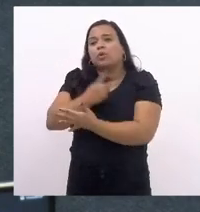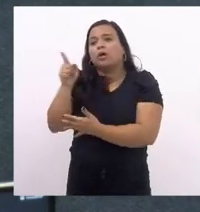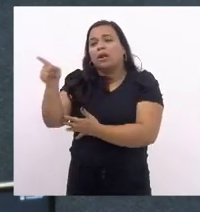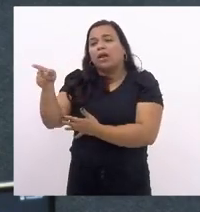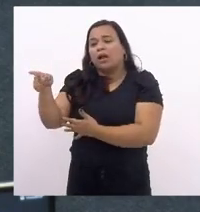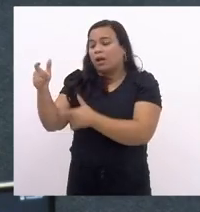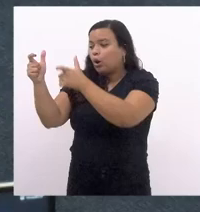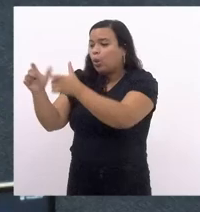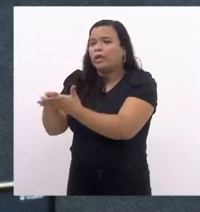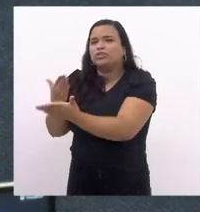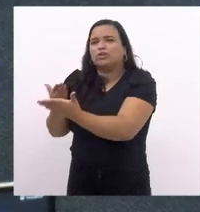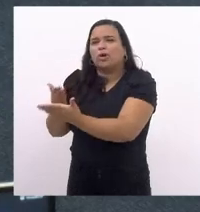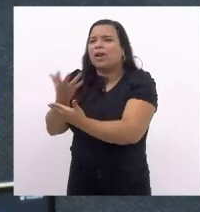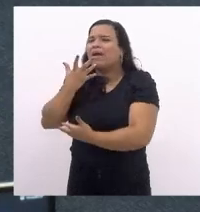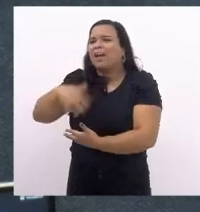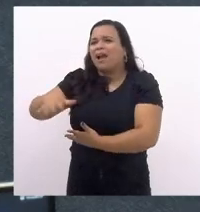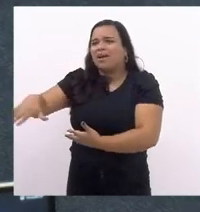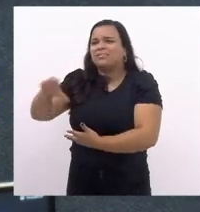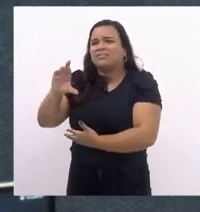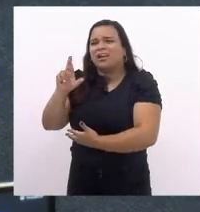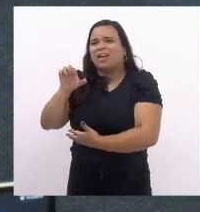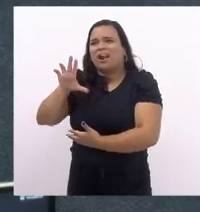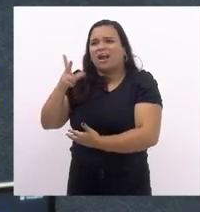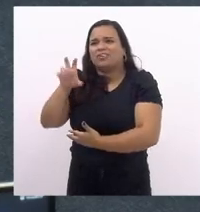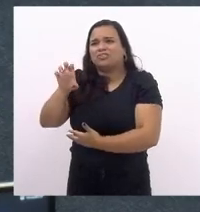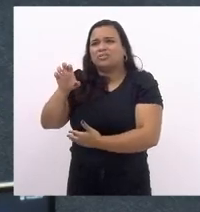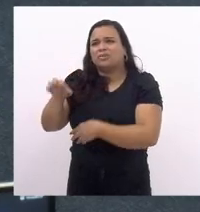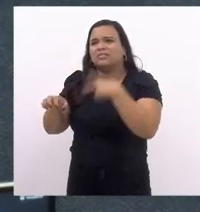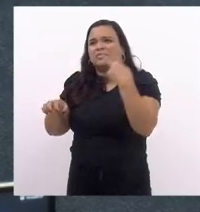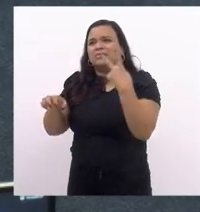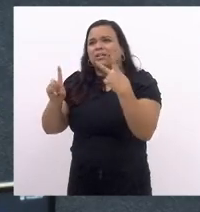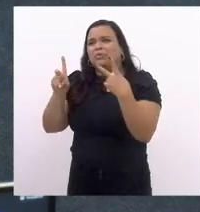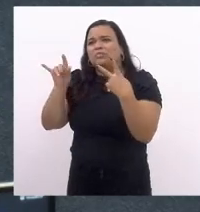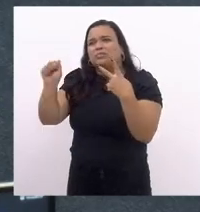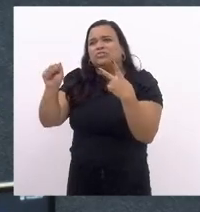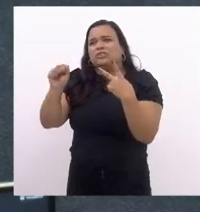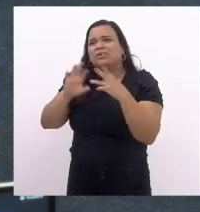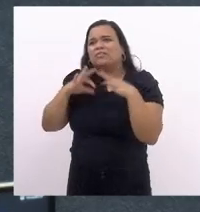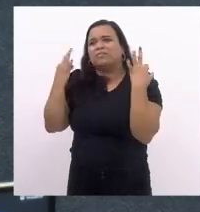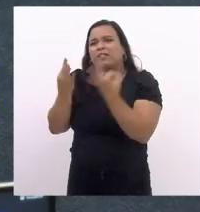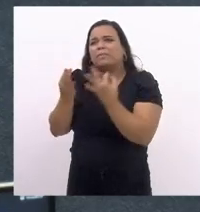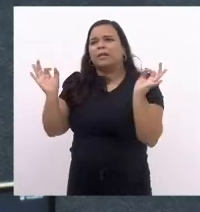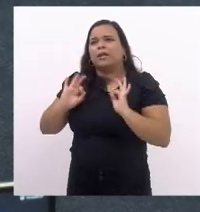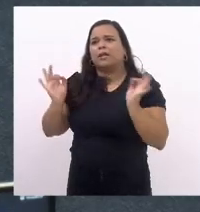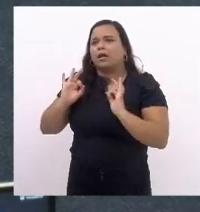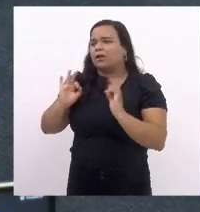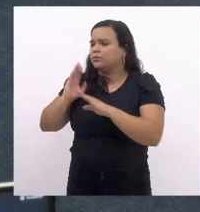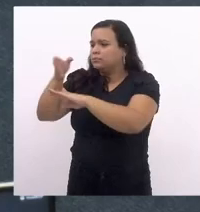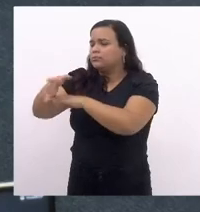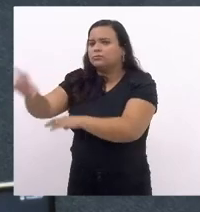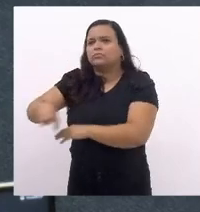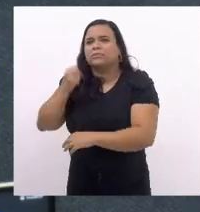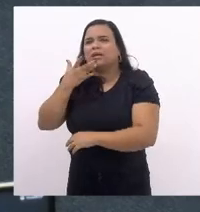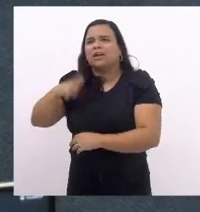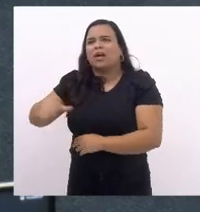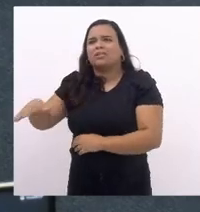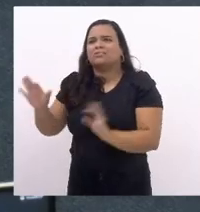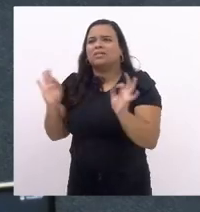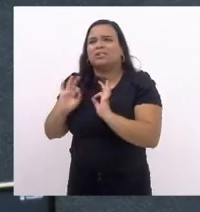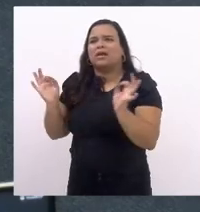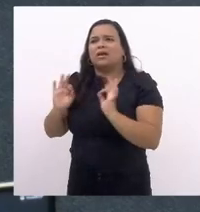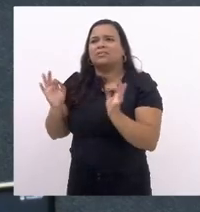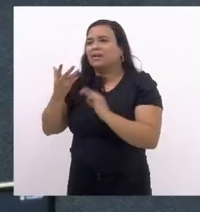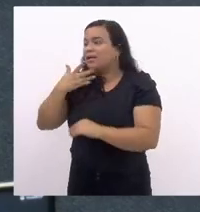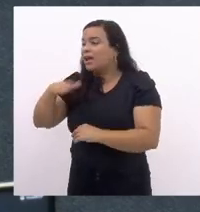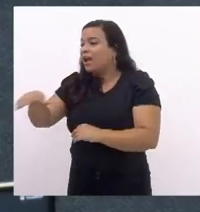creche em Petrópolis, já é o segundo dia que a família não há familiares que aparecem para pegar as crianças. Isso é um péssimo